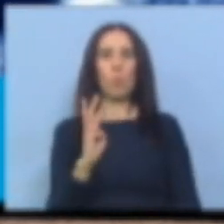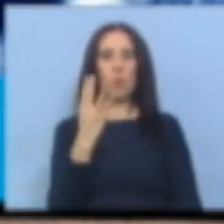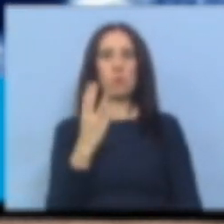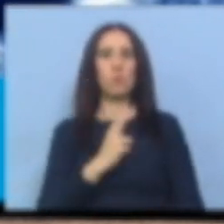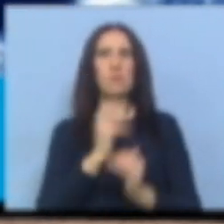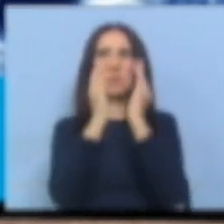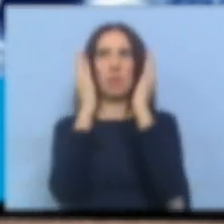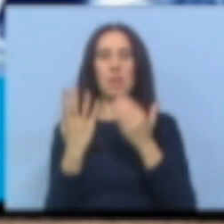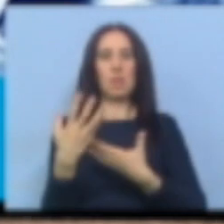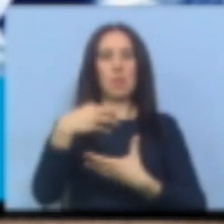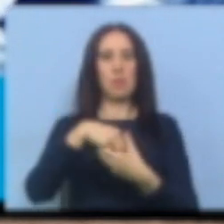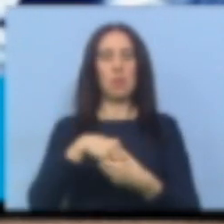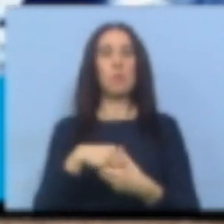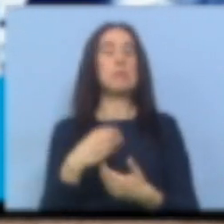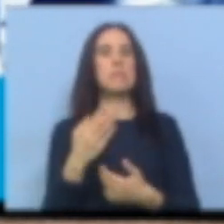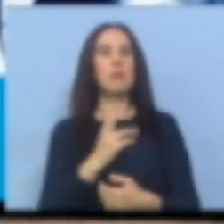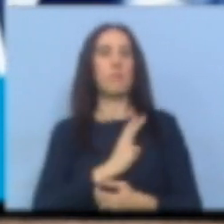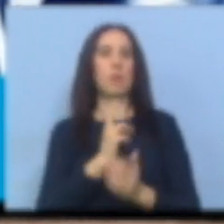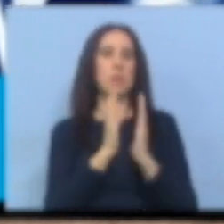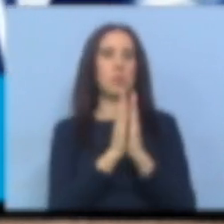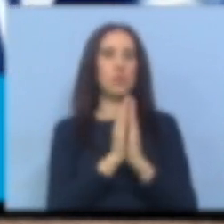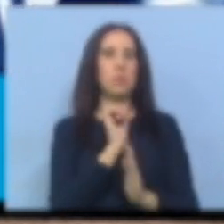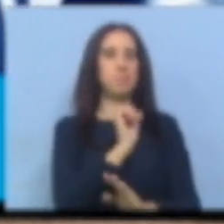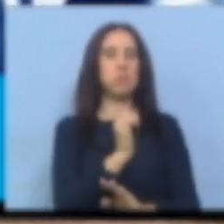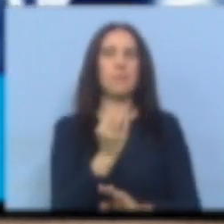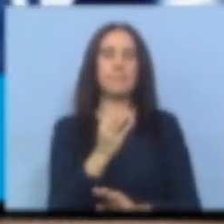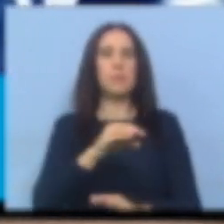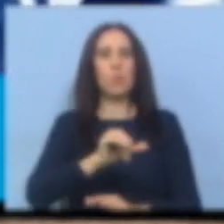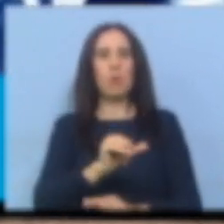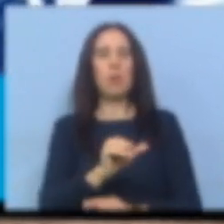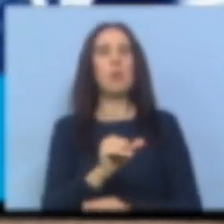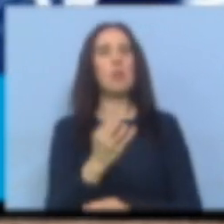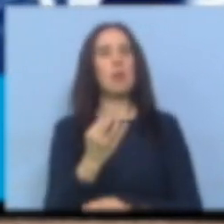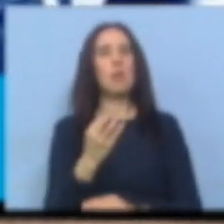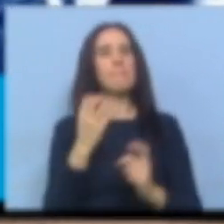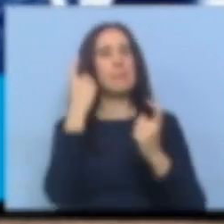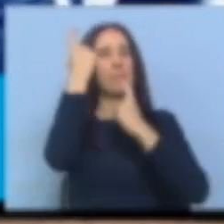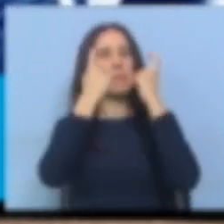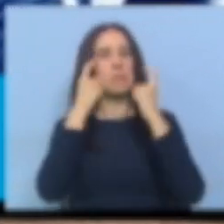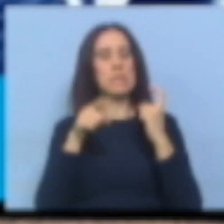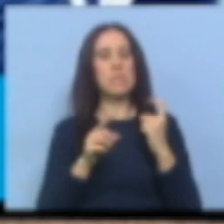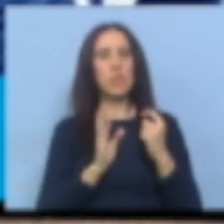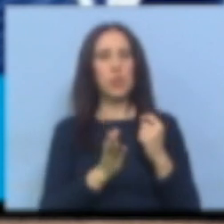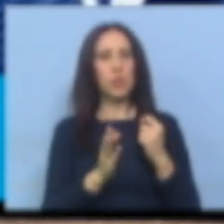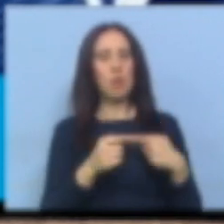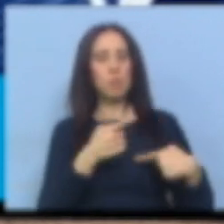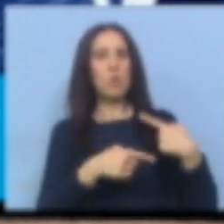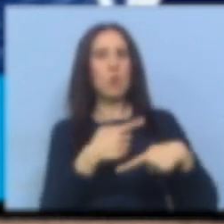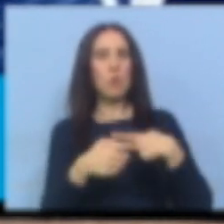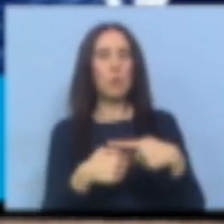universidade. Antes de mais, a Faculdade de Teologia, enfim, local onde, de alguma maneira, muita desta reflexão já tem sido